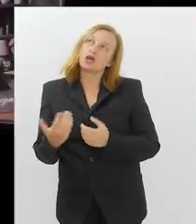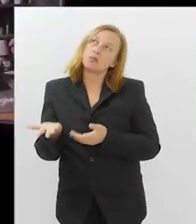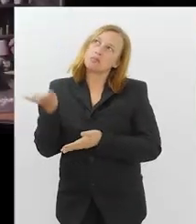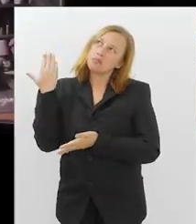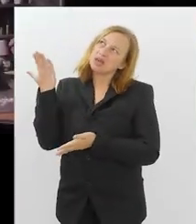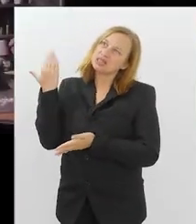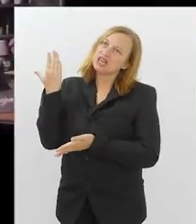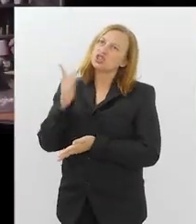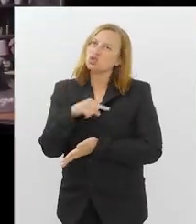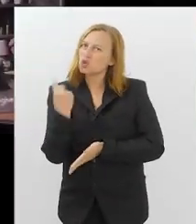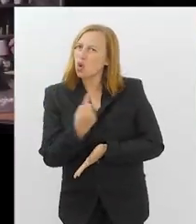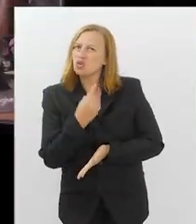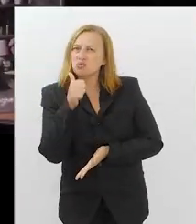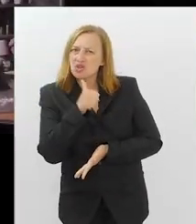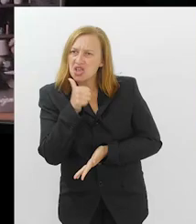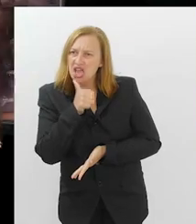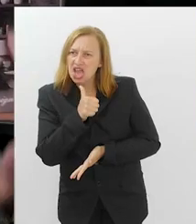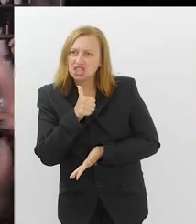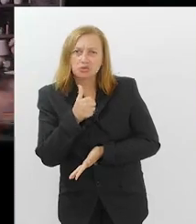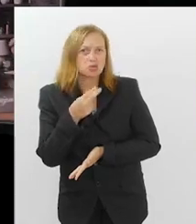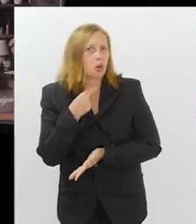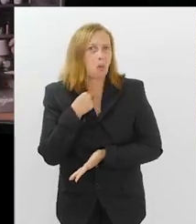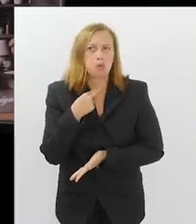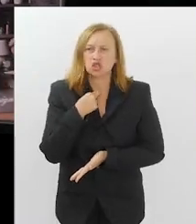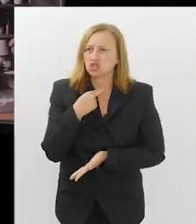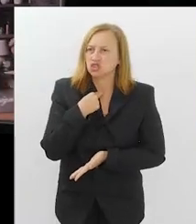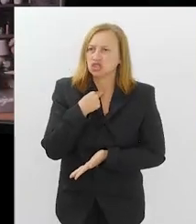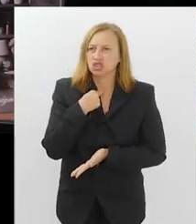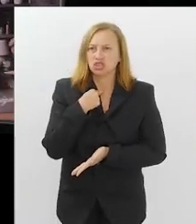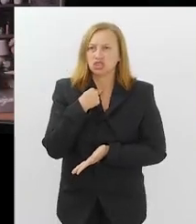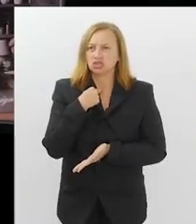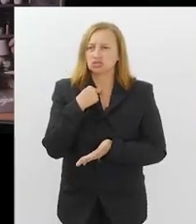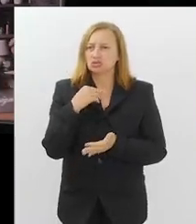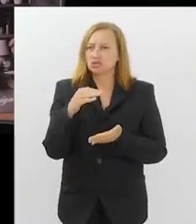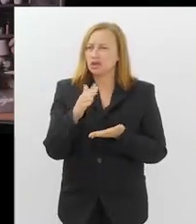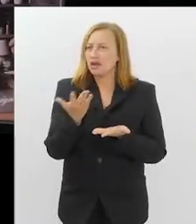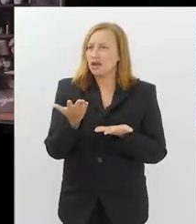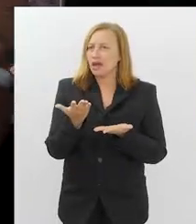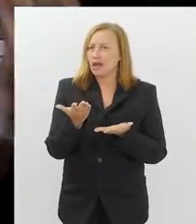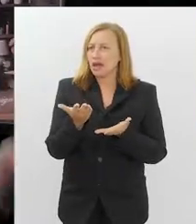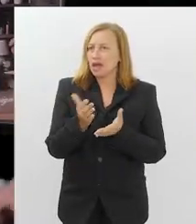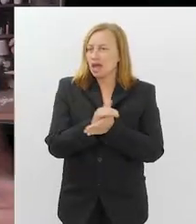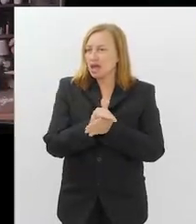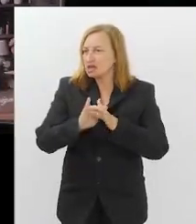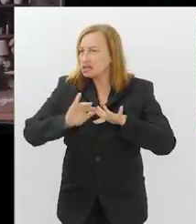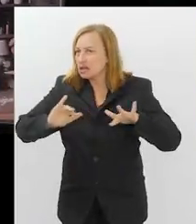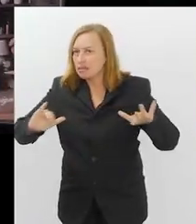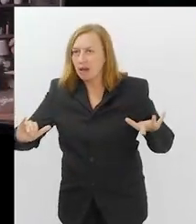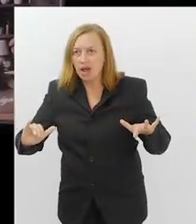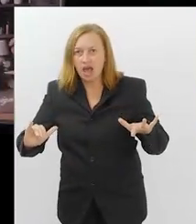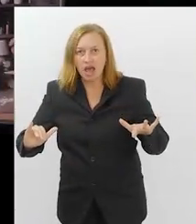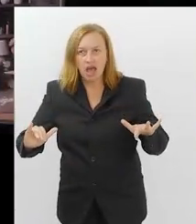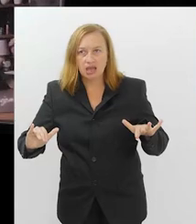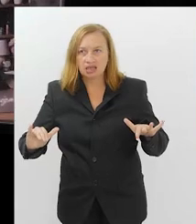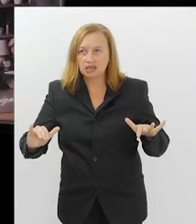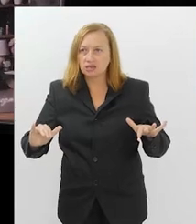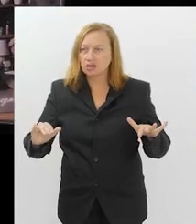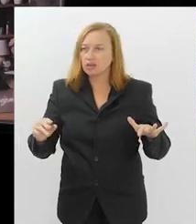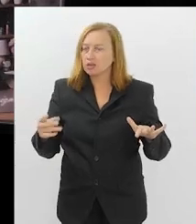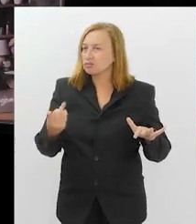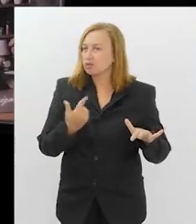algum tempo atrás, nós, mulheres, né, não podíamos nos separar sem ter a anuência dos